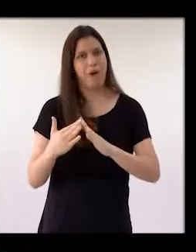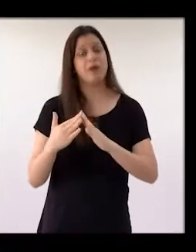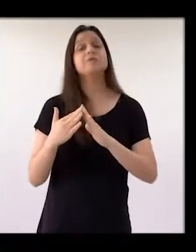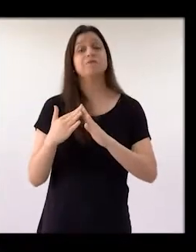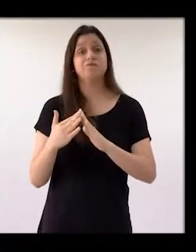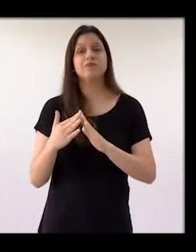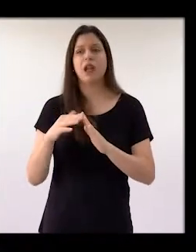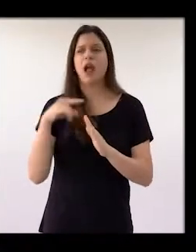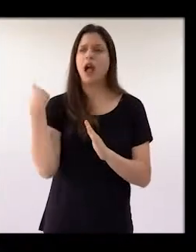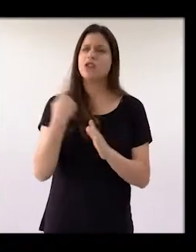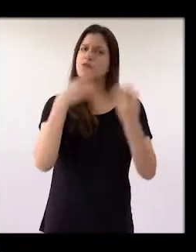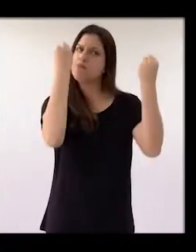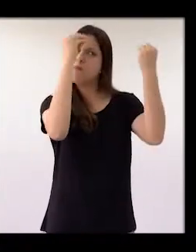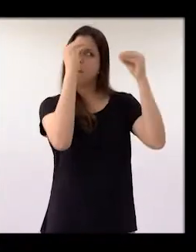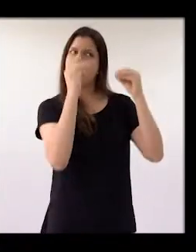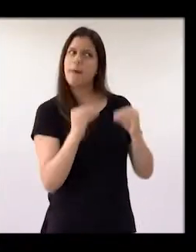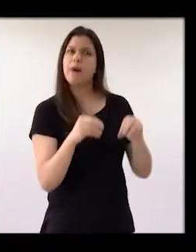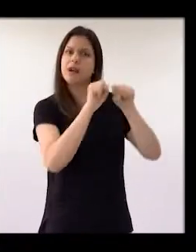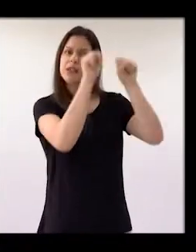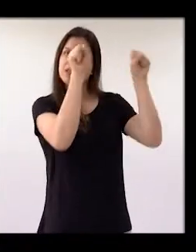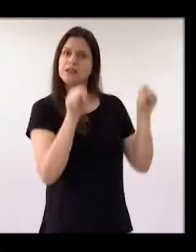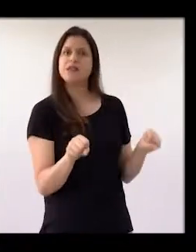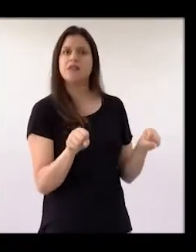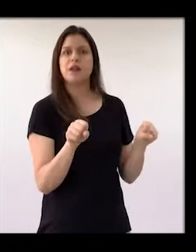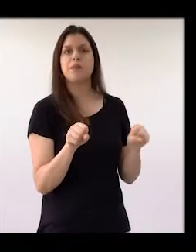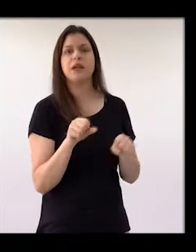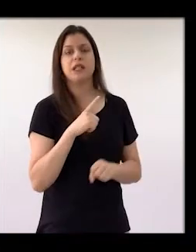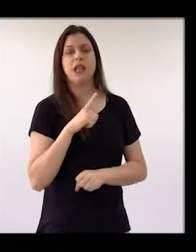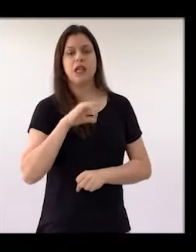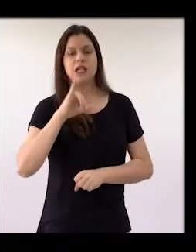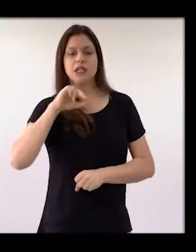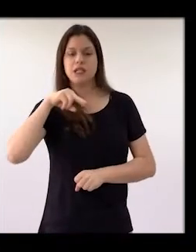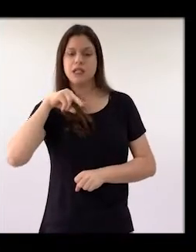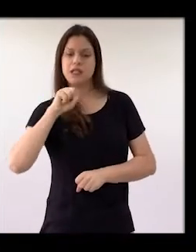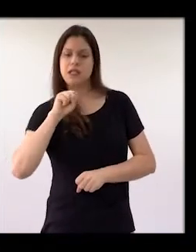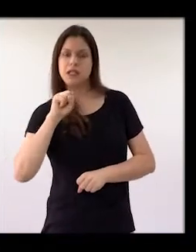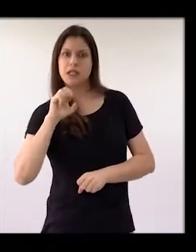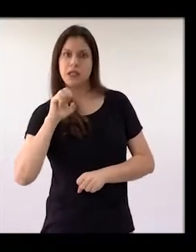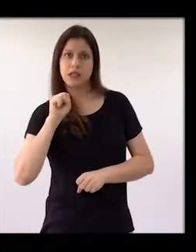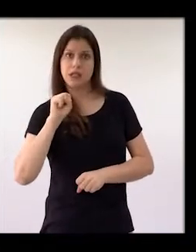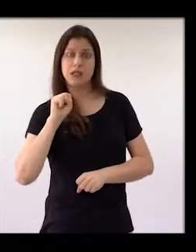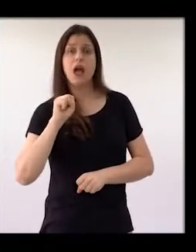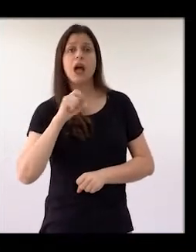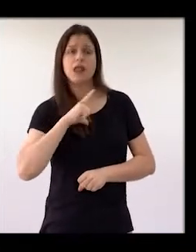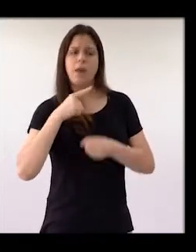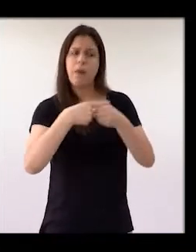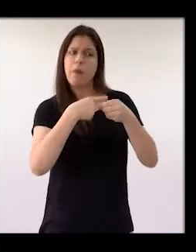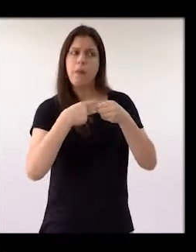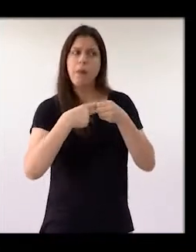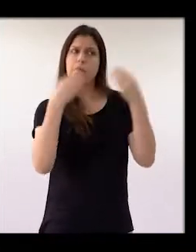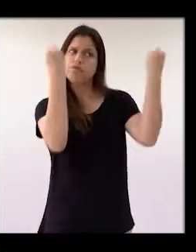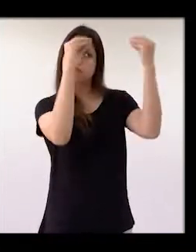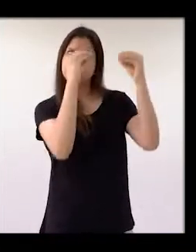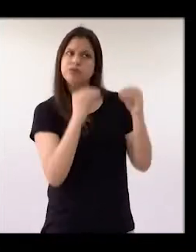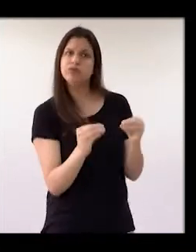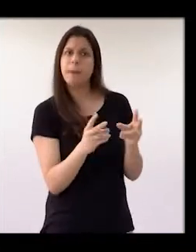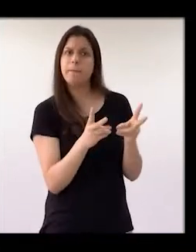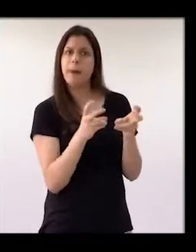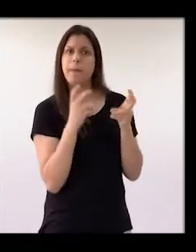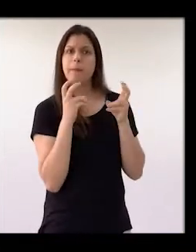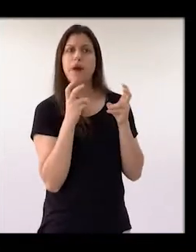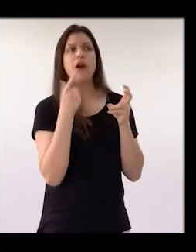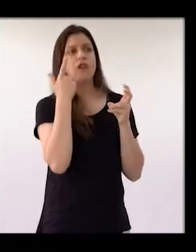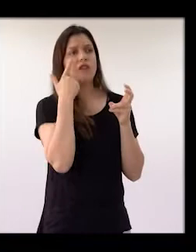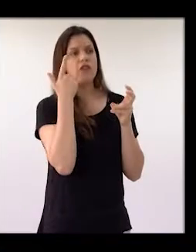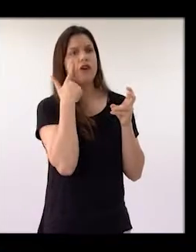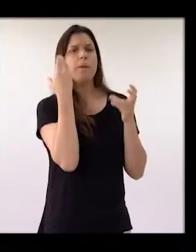gente selecionou no banco de dados, né, disponível que a gente tem aqui no Brasil, que é o SNIS, selecionou esses municípios e foi feita a captação